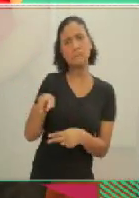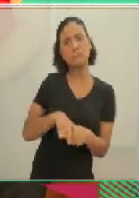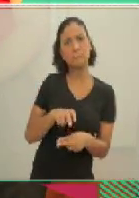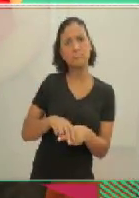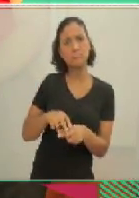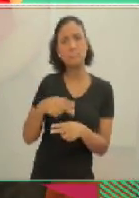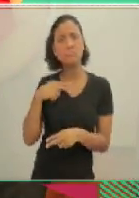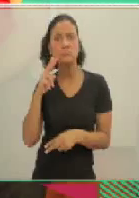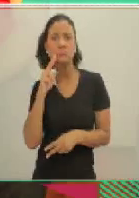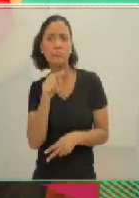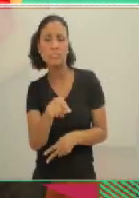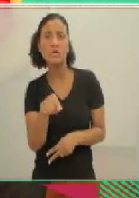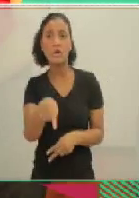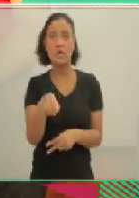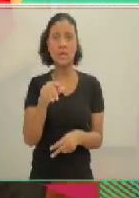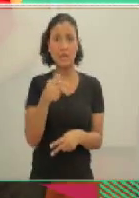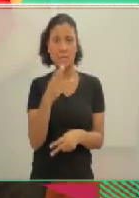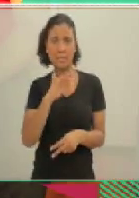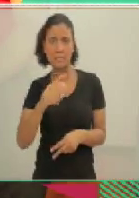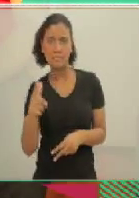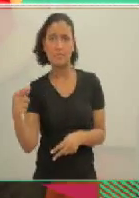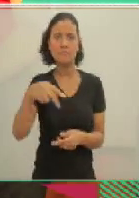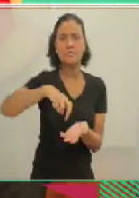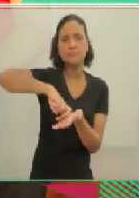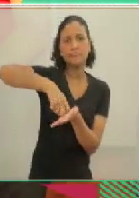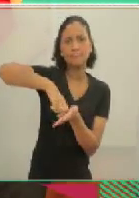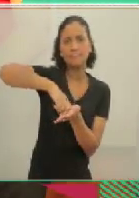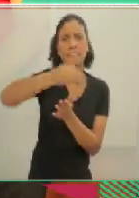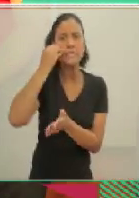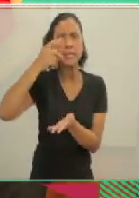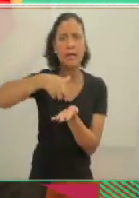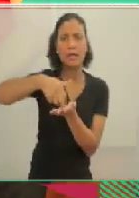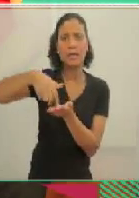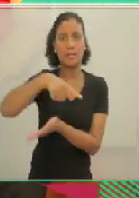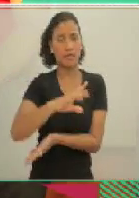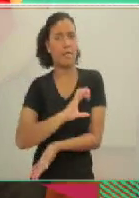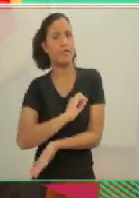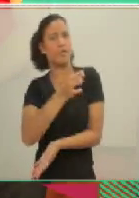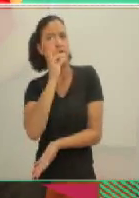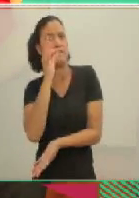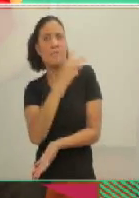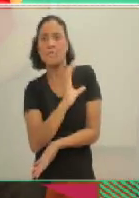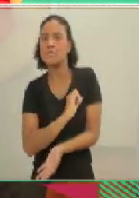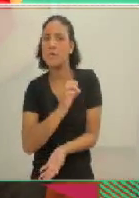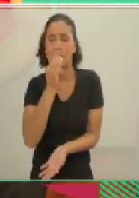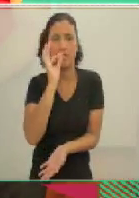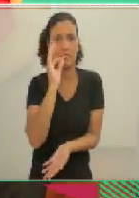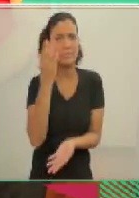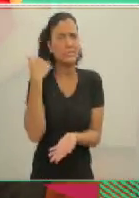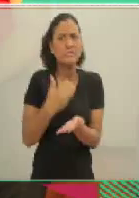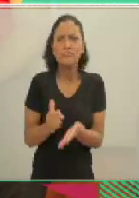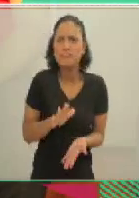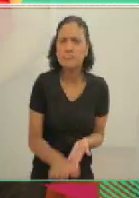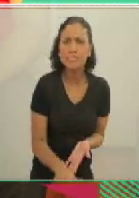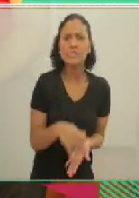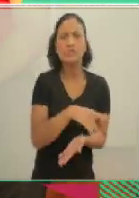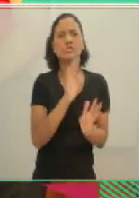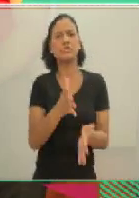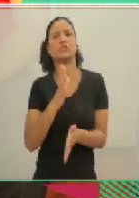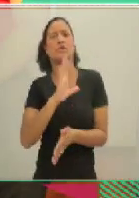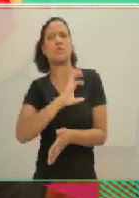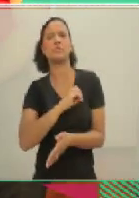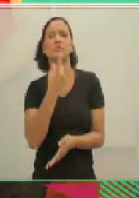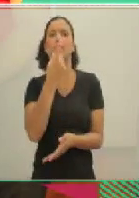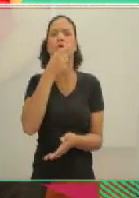ele vinha assim, engateando, tentando andar, e ele adora café, né? Adorava café desde pequeno. E a gente estava cada um com um copo de café, tomando café.